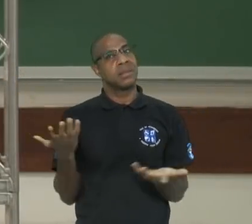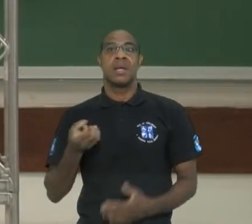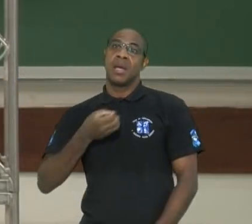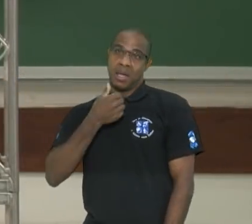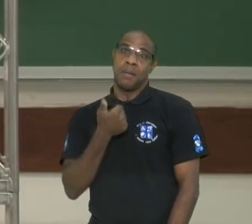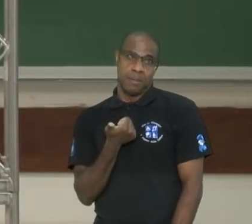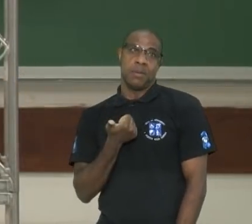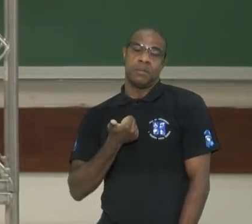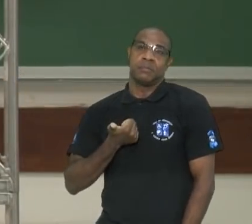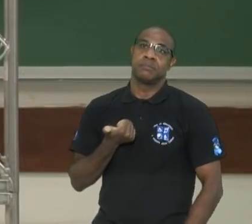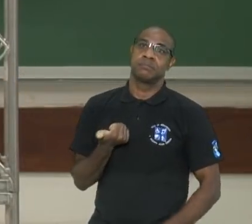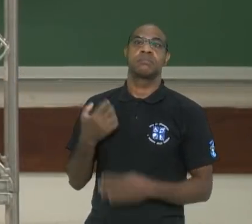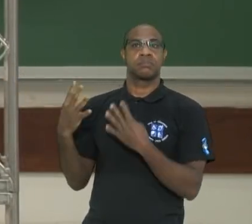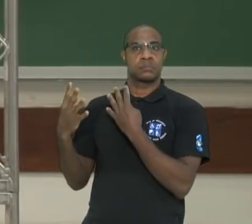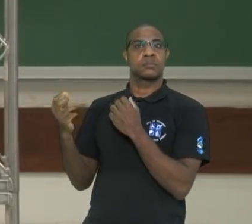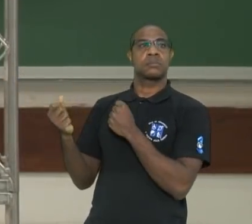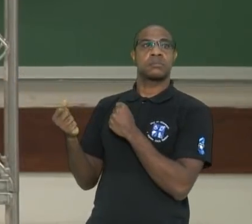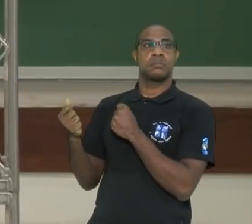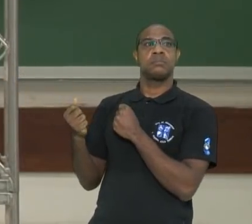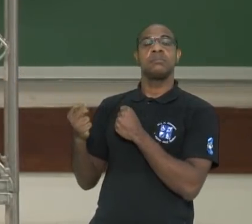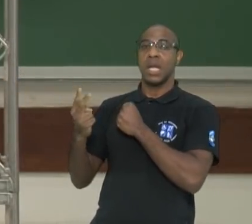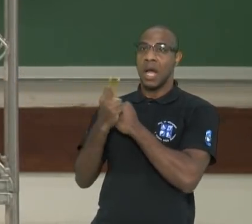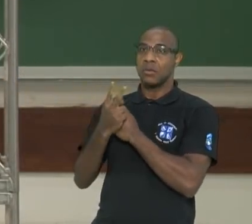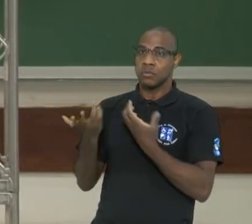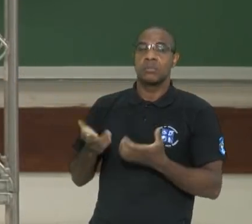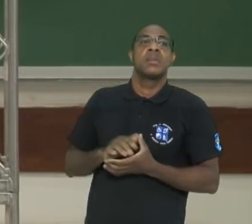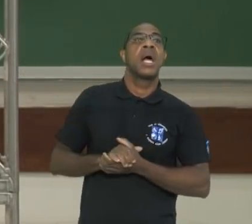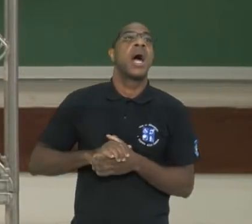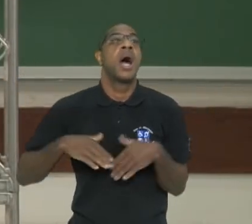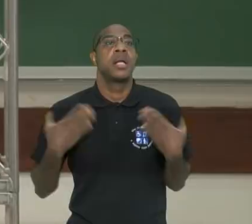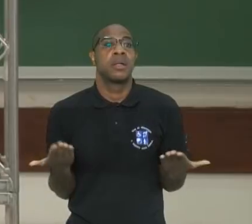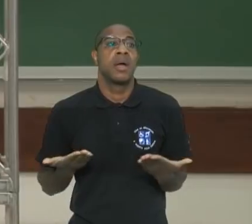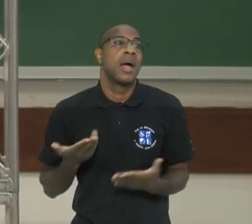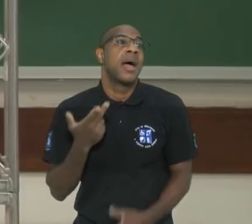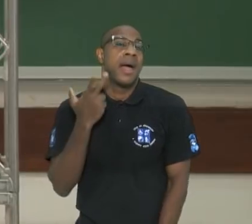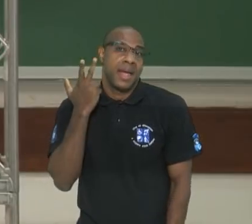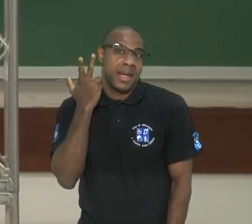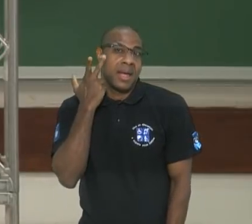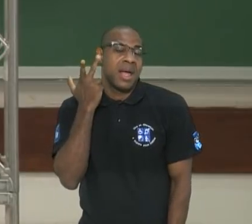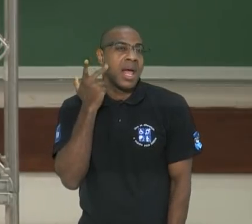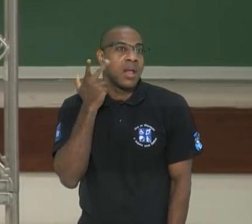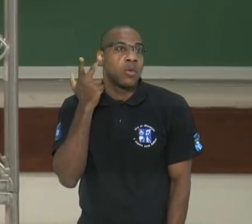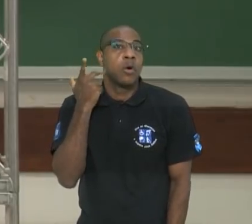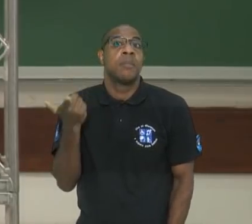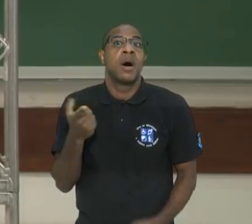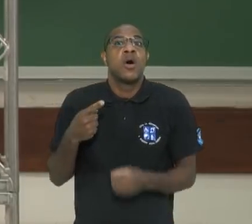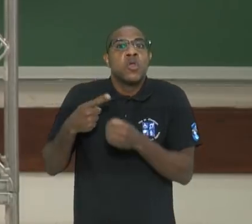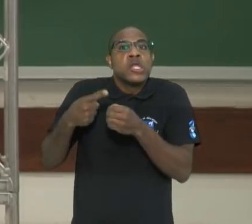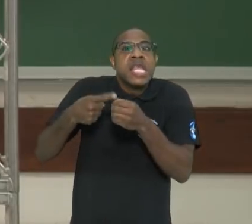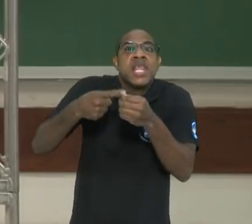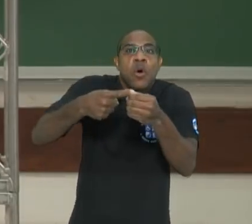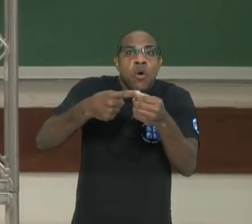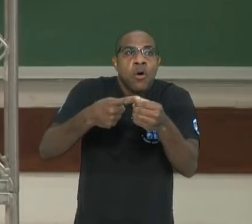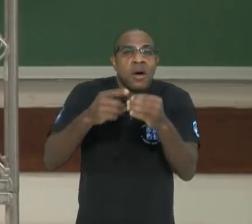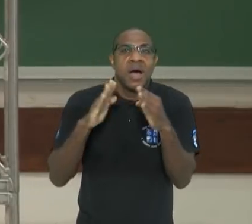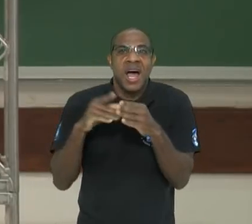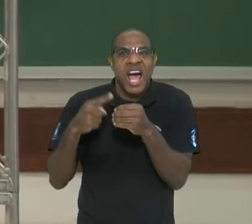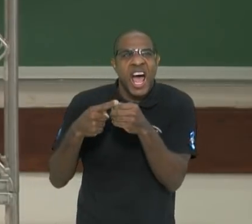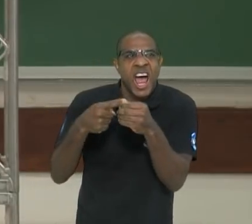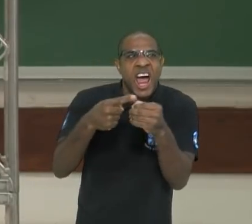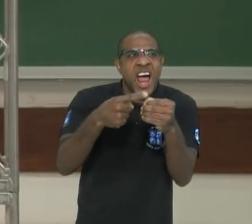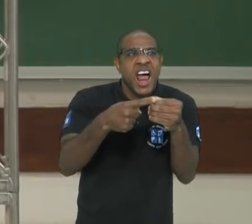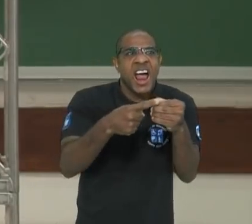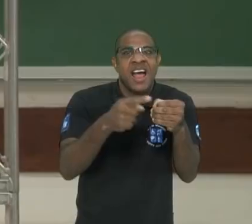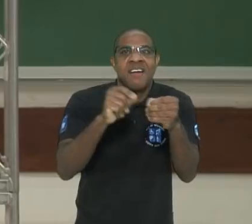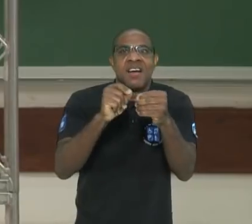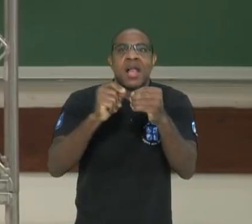esses ambientes silvestres. Então, é muito comum nas casas das regiões mais do interior do Paraná, você colocar